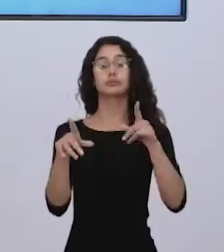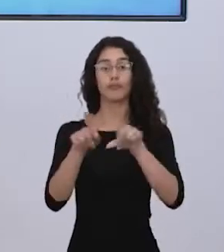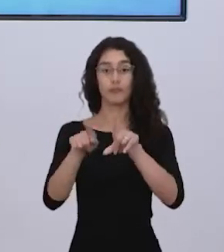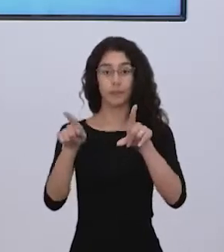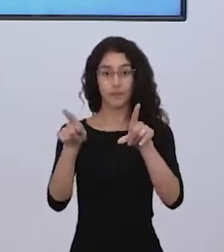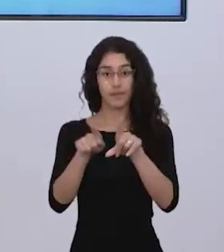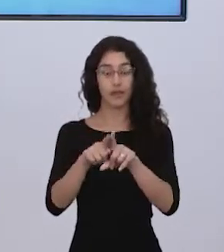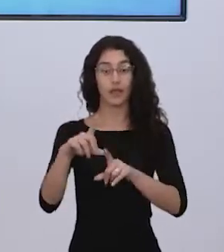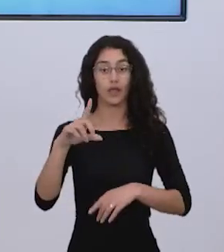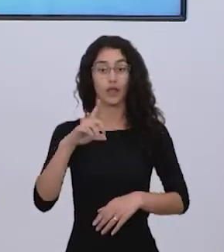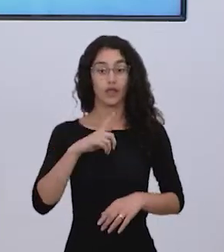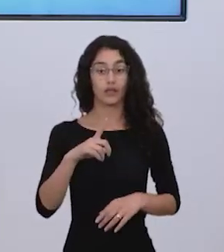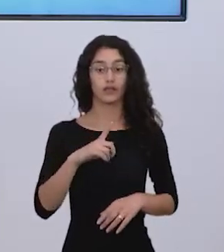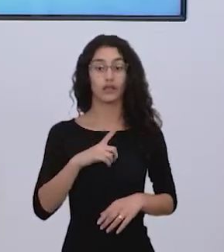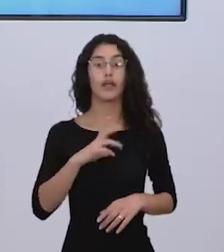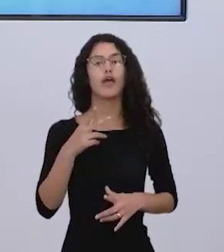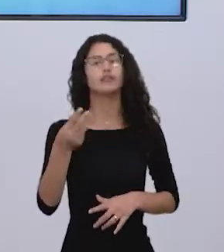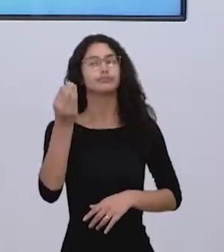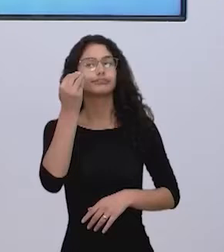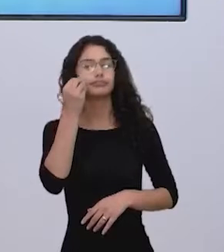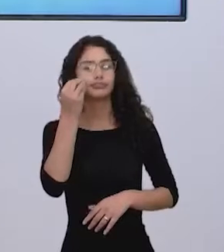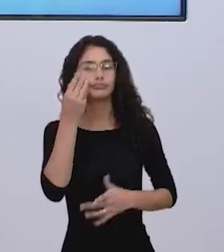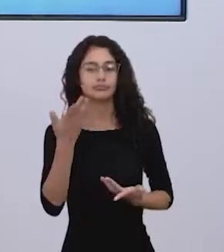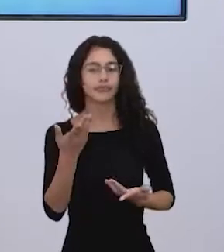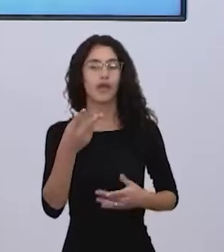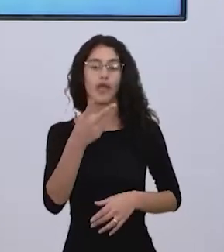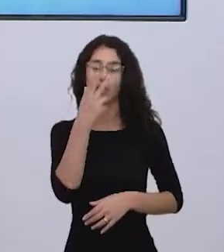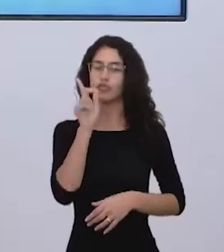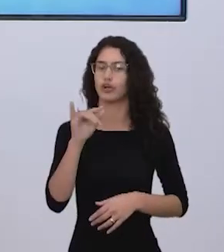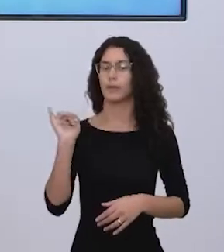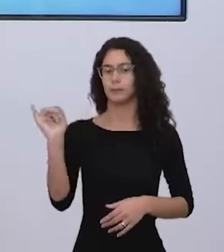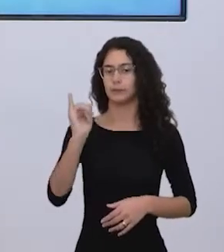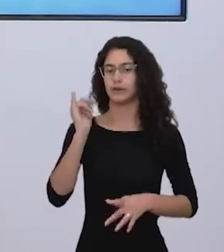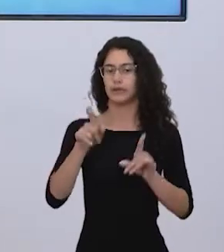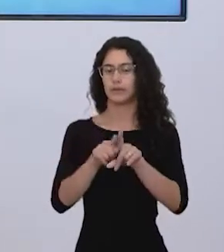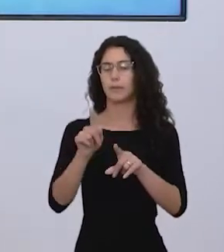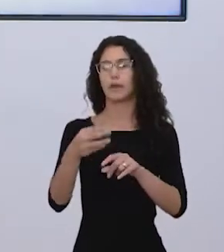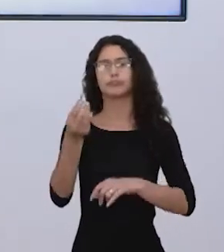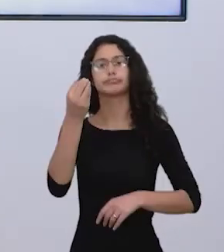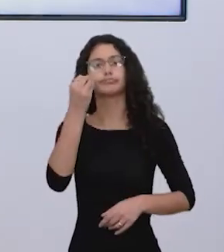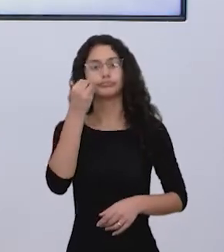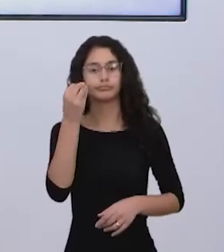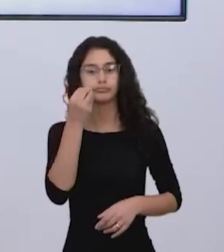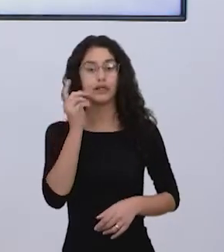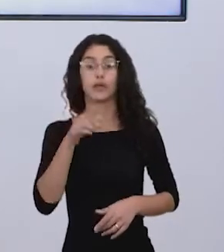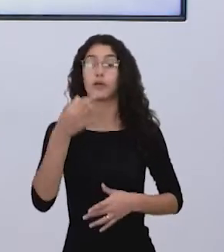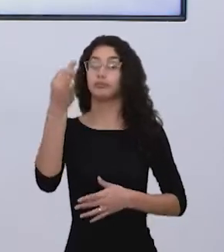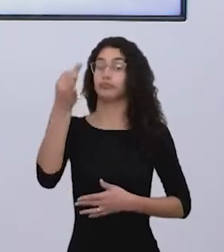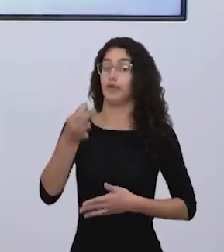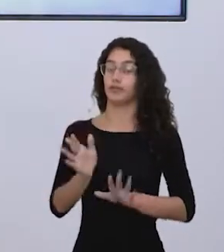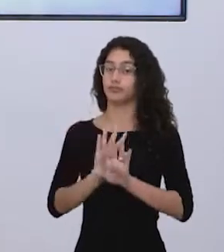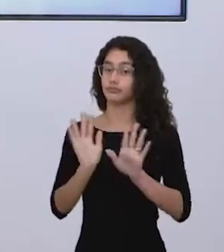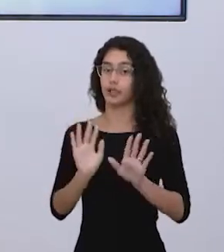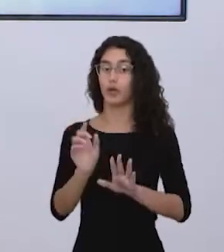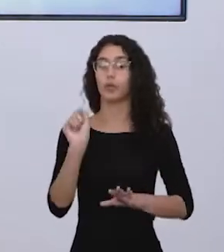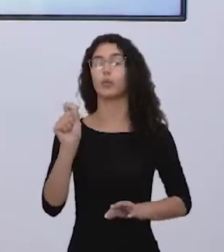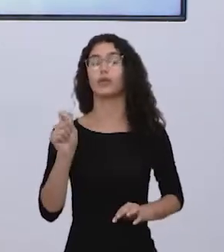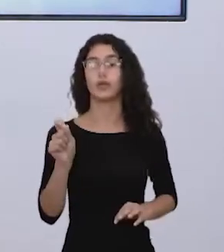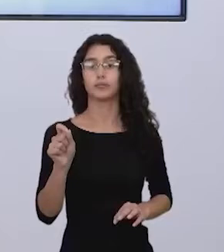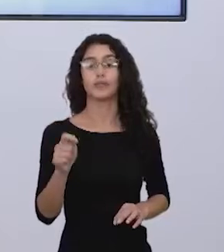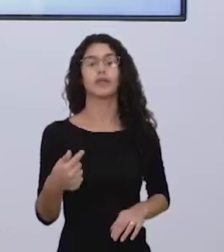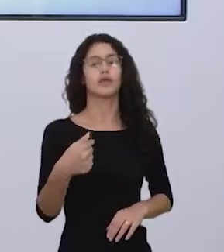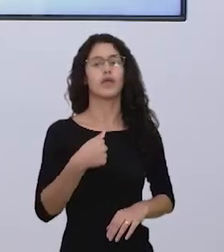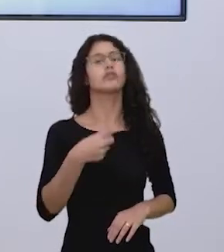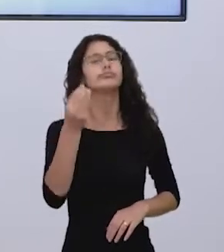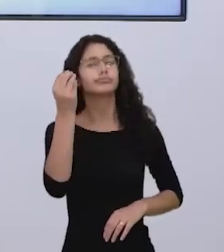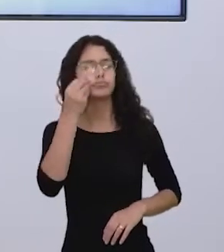também, né, eu vou tentar, e eu acho que é muito importante, porque isso é uma tentativa, não é uma certeza, do quê? Que eu